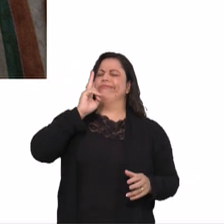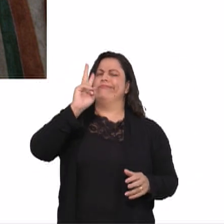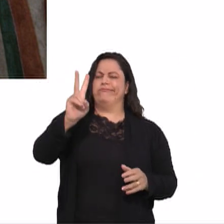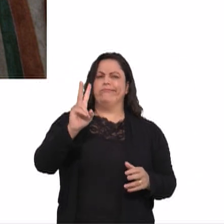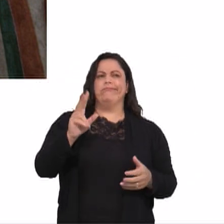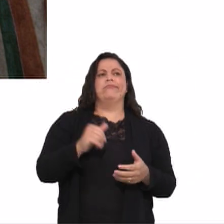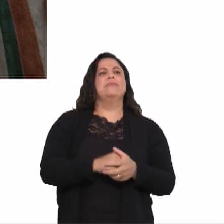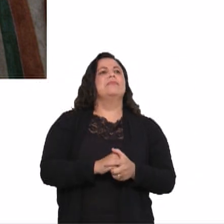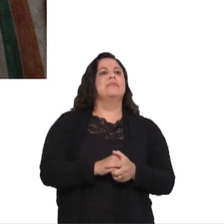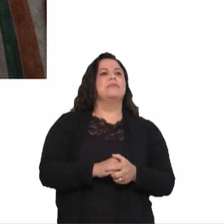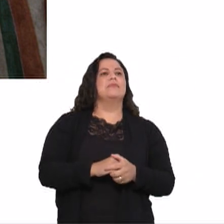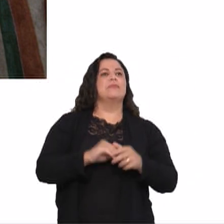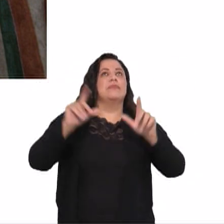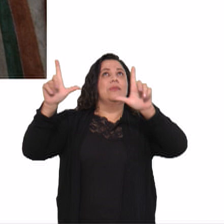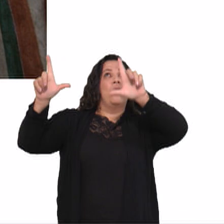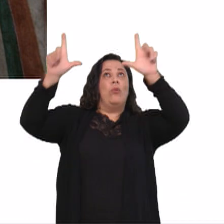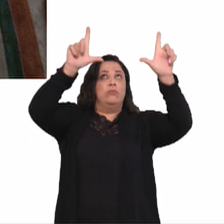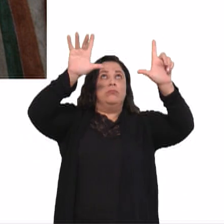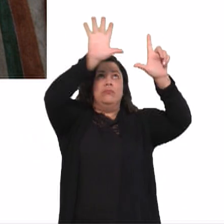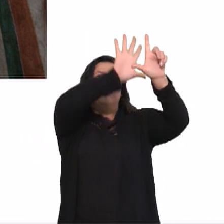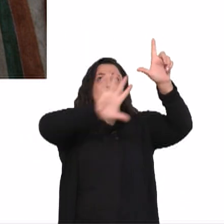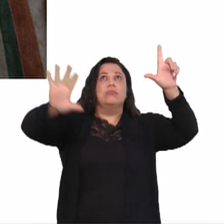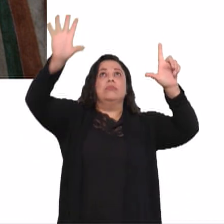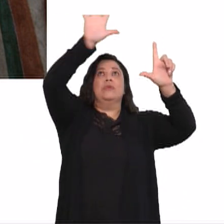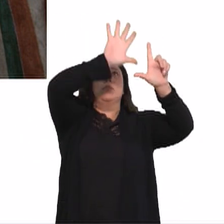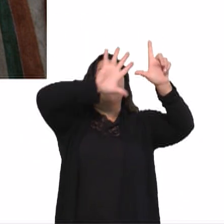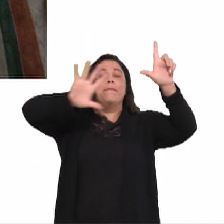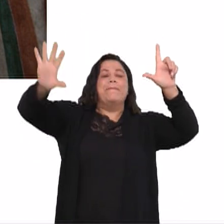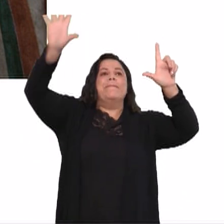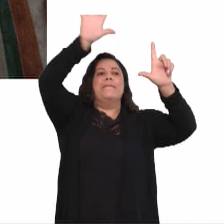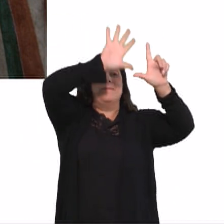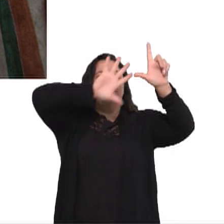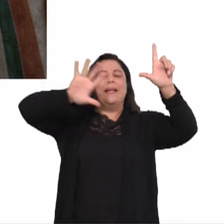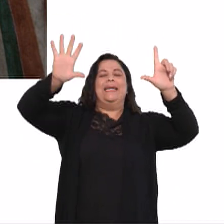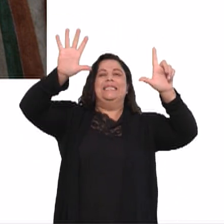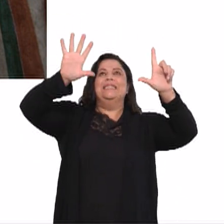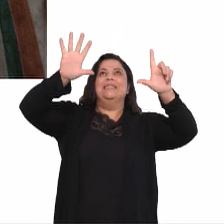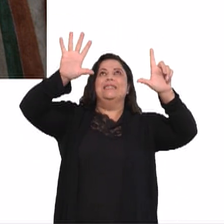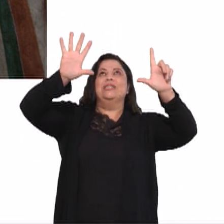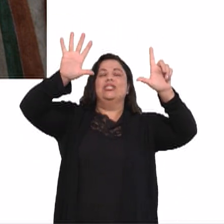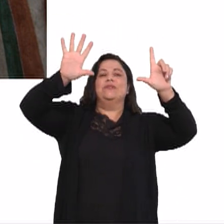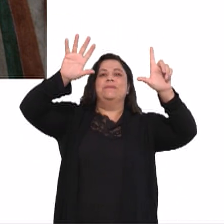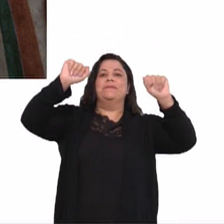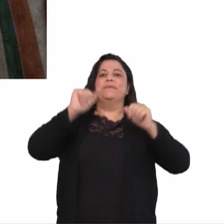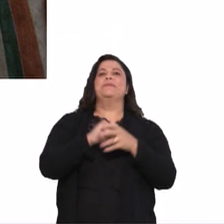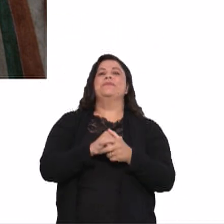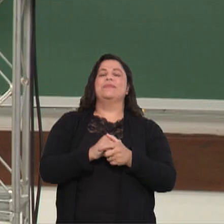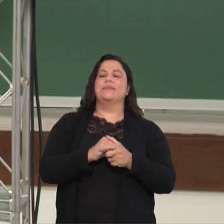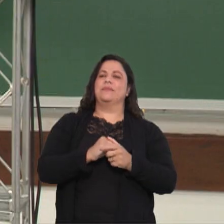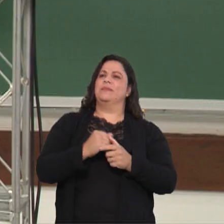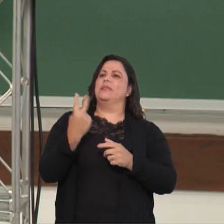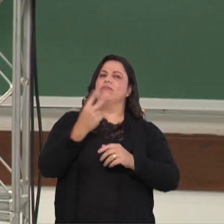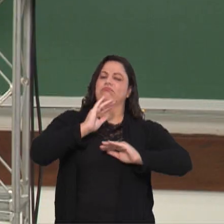né? Essa é uma imagem aqui de uma segunda construção muito importante em Alexandria, que foi